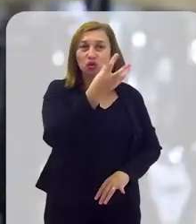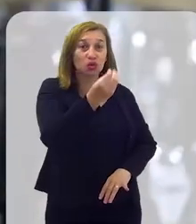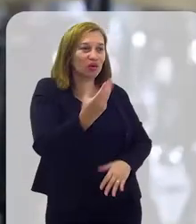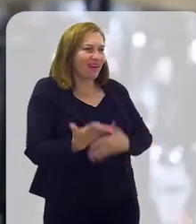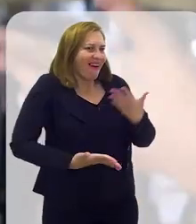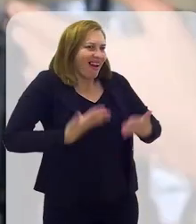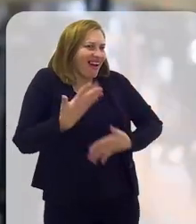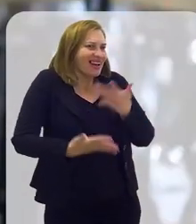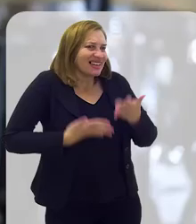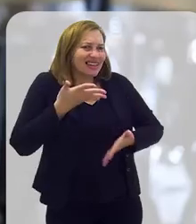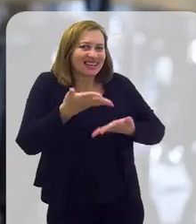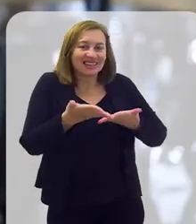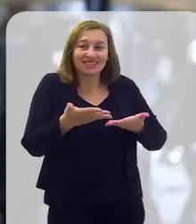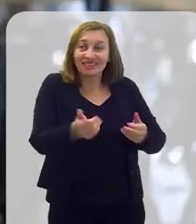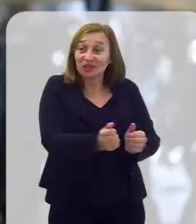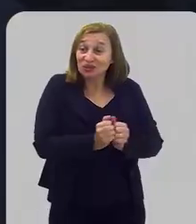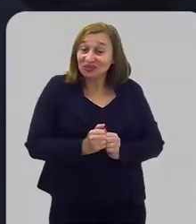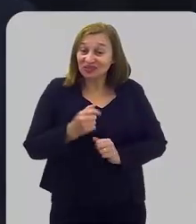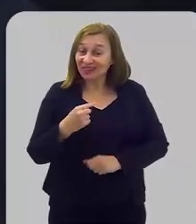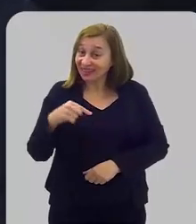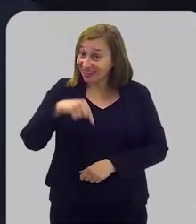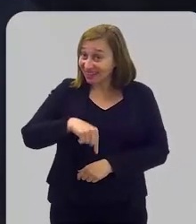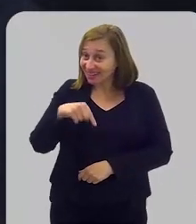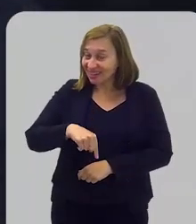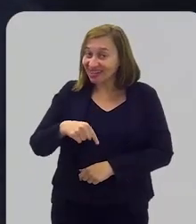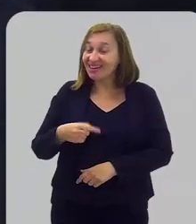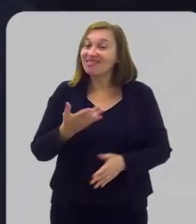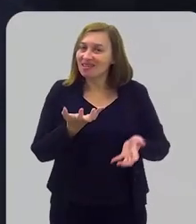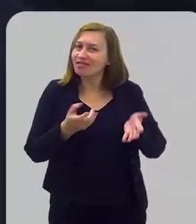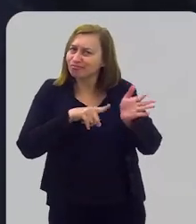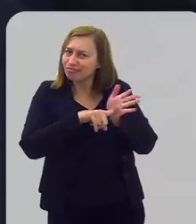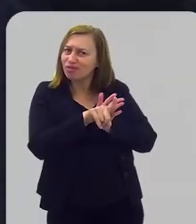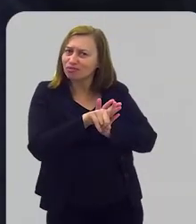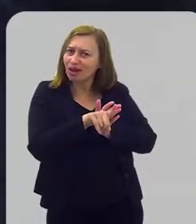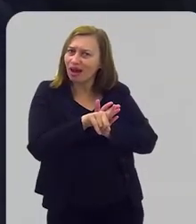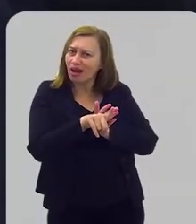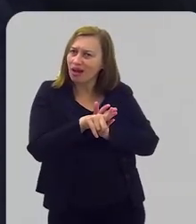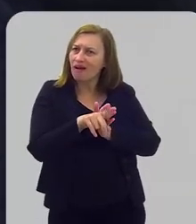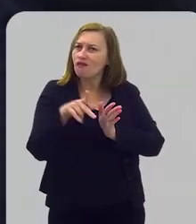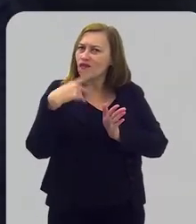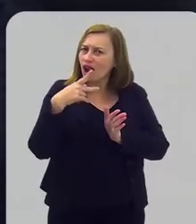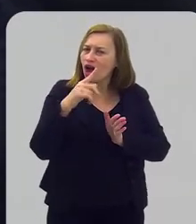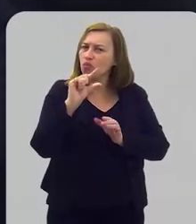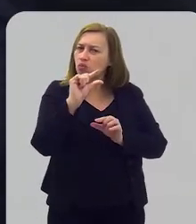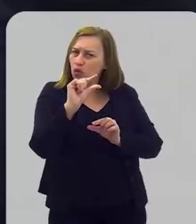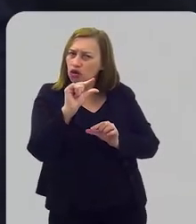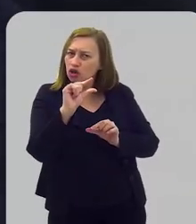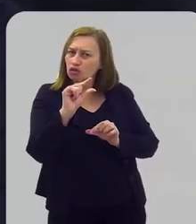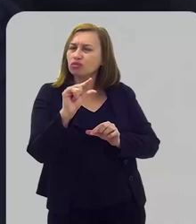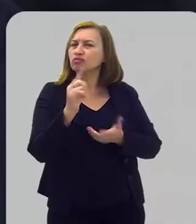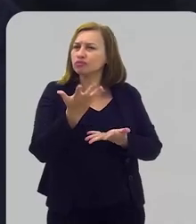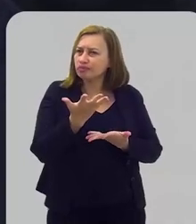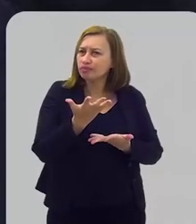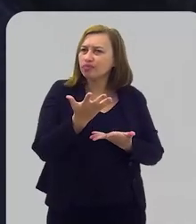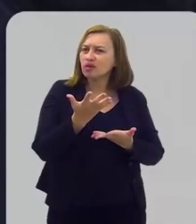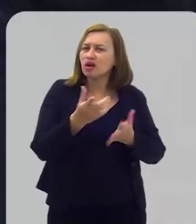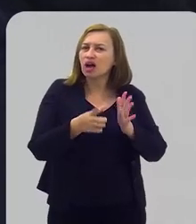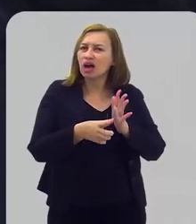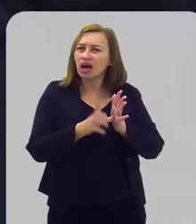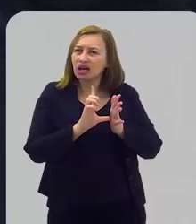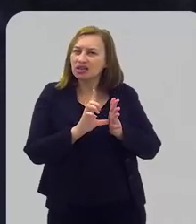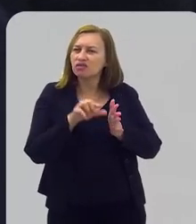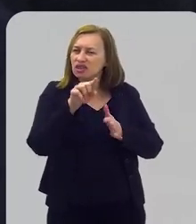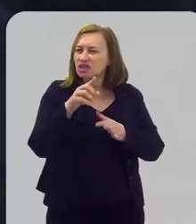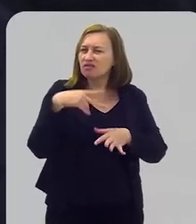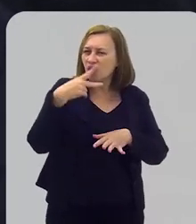honra tá você aqui do nosso programa e eu já quero começar te perguntando né pelo que me falaram um pouquinho conversando aqui né no camarim